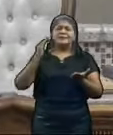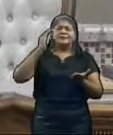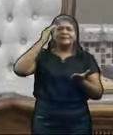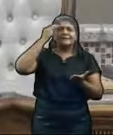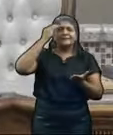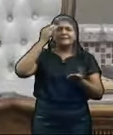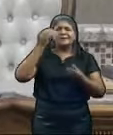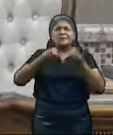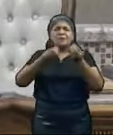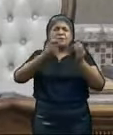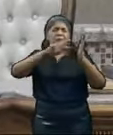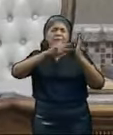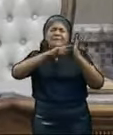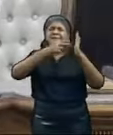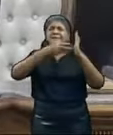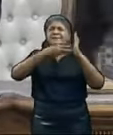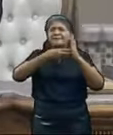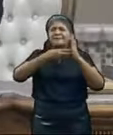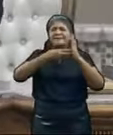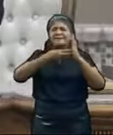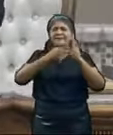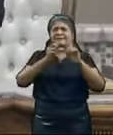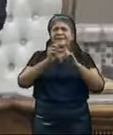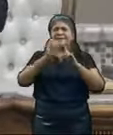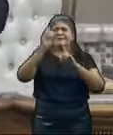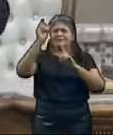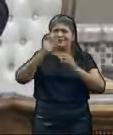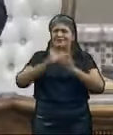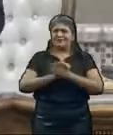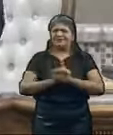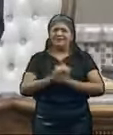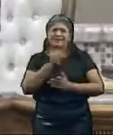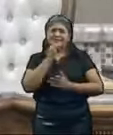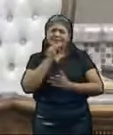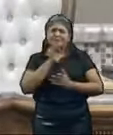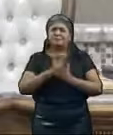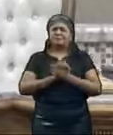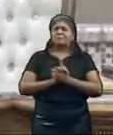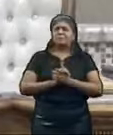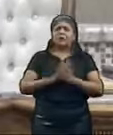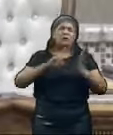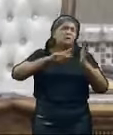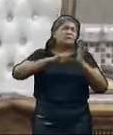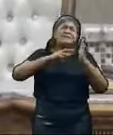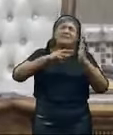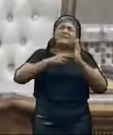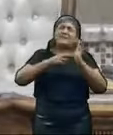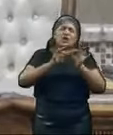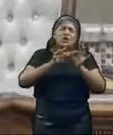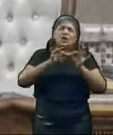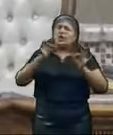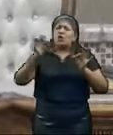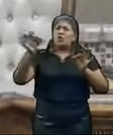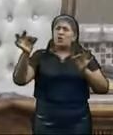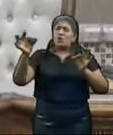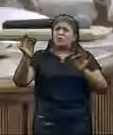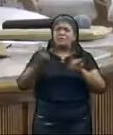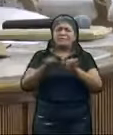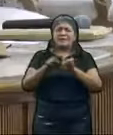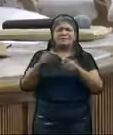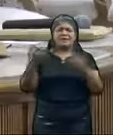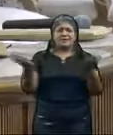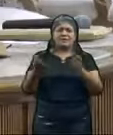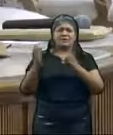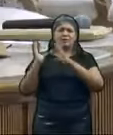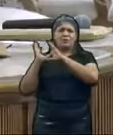essa passagem e ela é mais Ampla mais extensa é